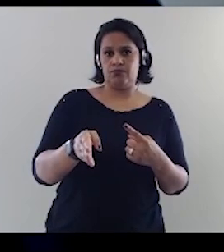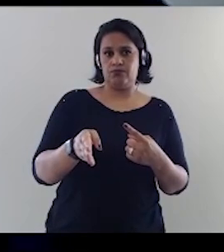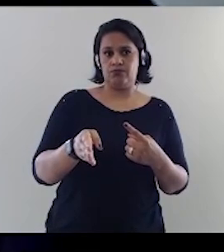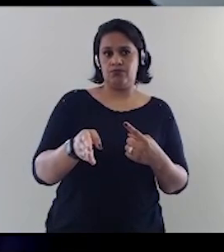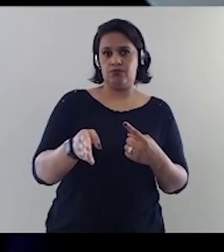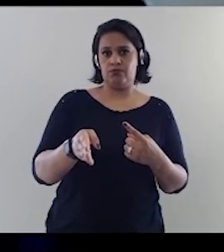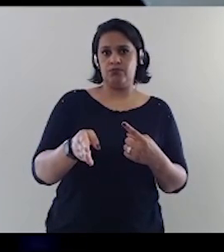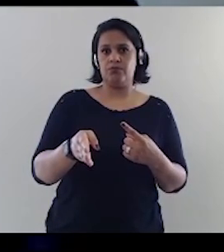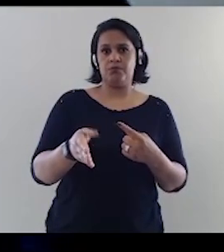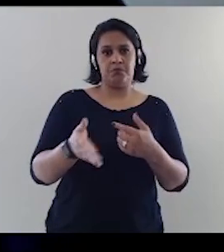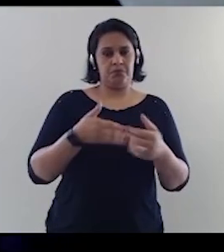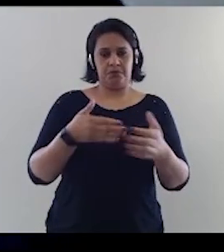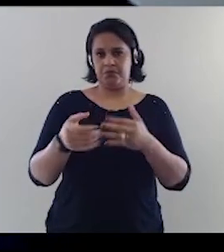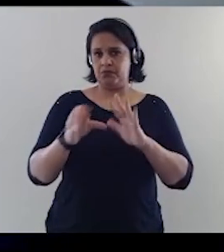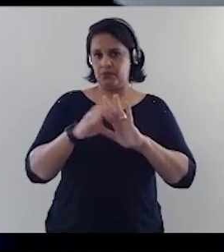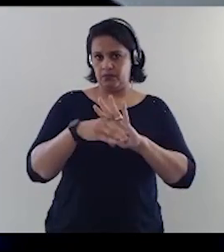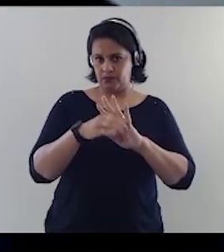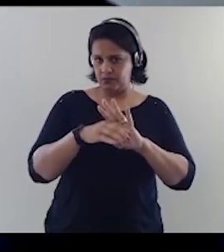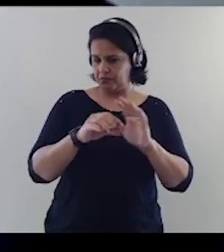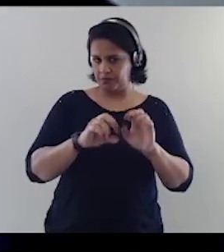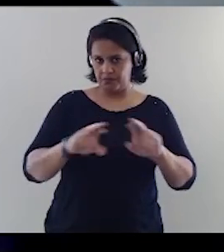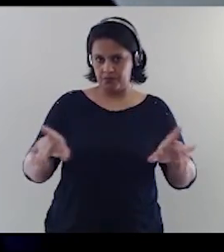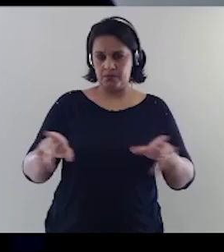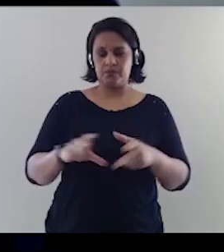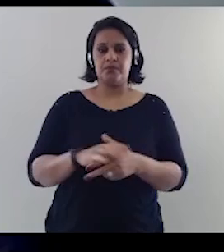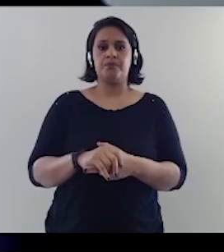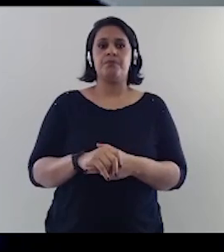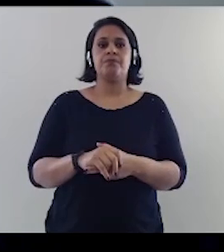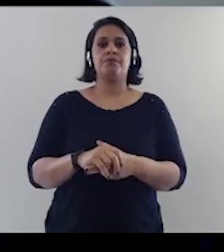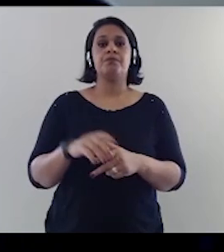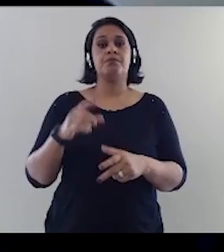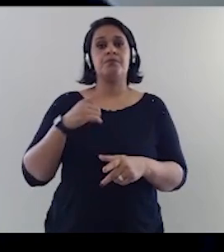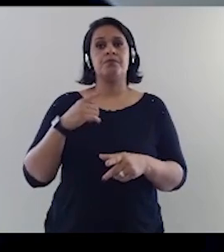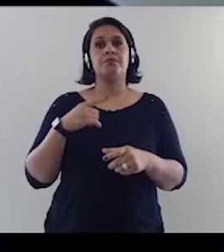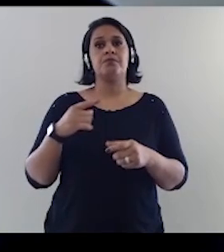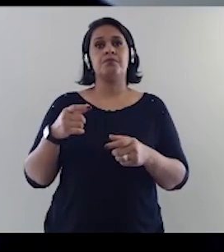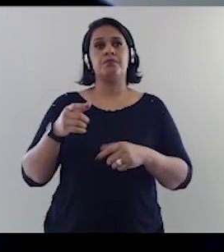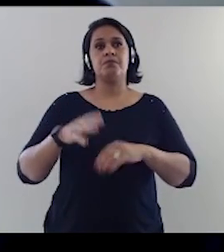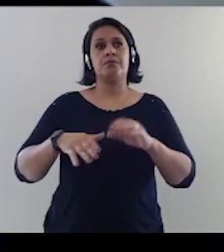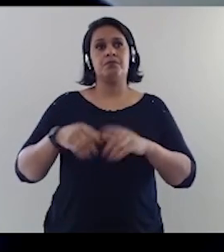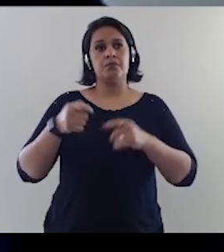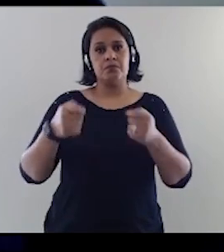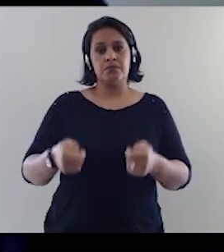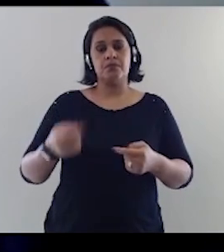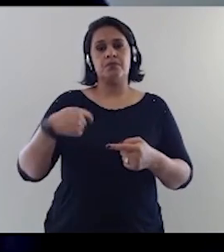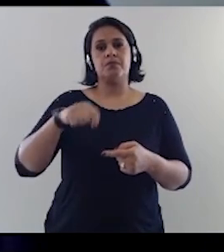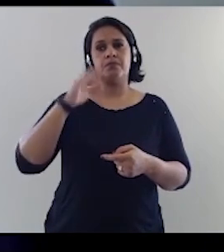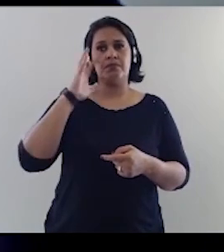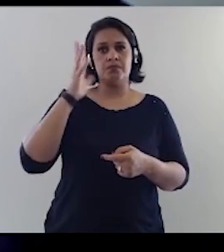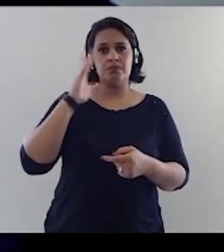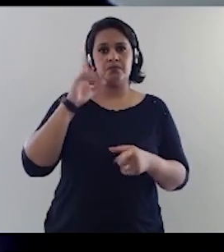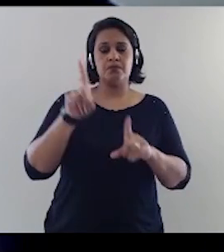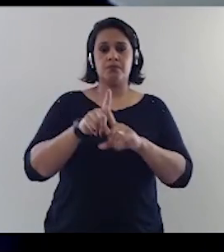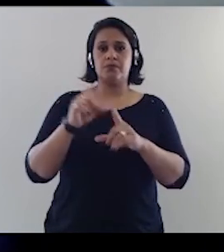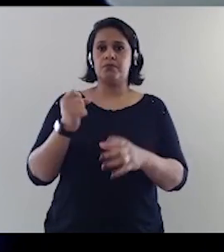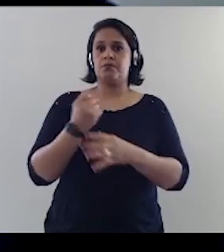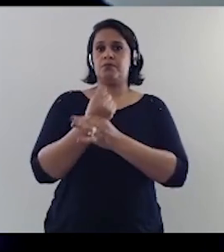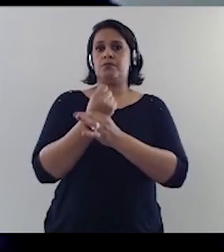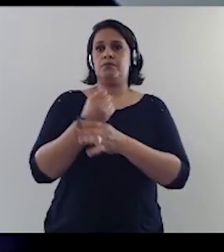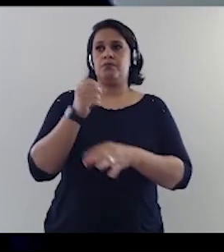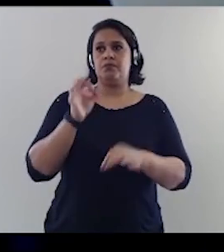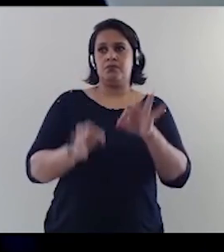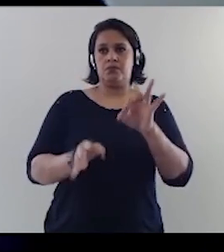preconceito ideológico, predica, no fundo, a estabilidade, a previsibilidade e a segurança da ordem